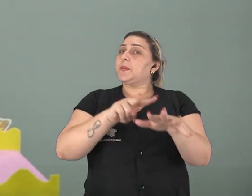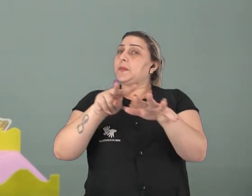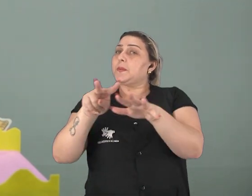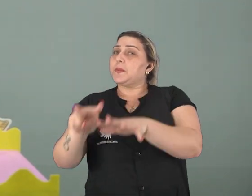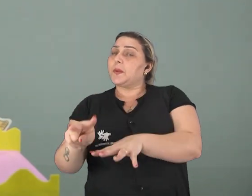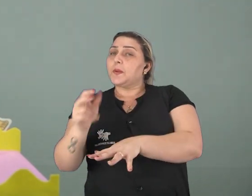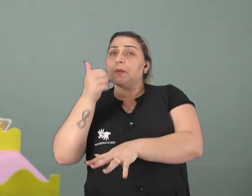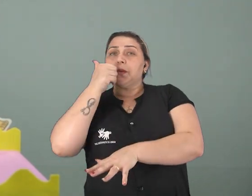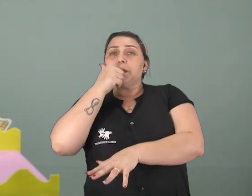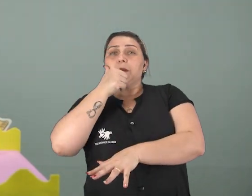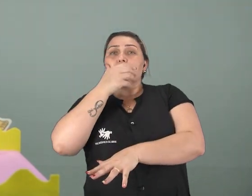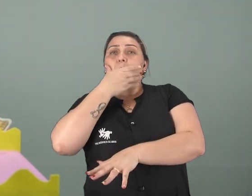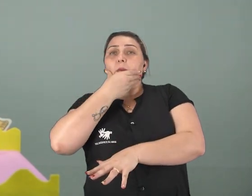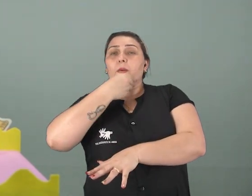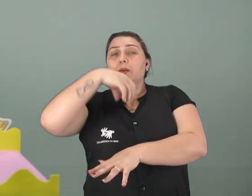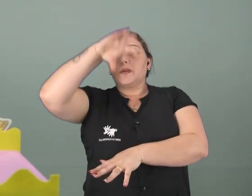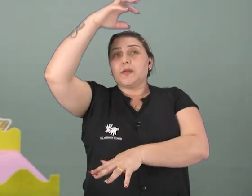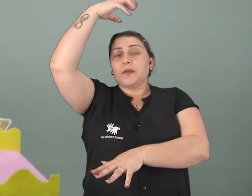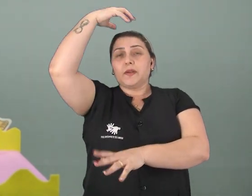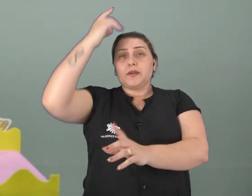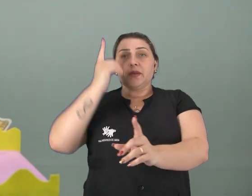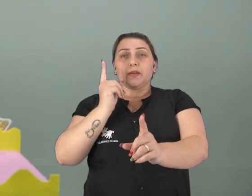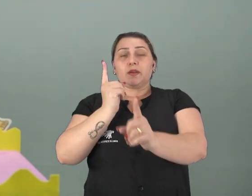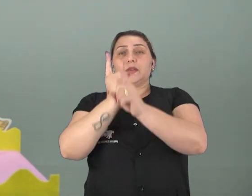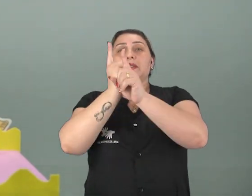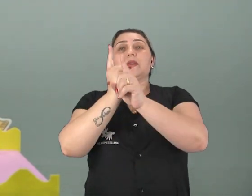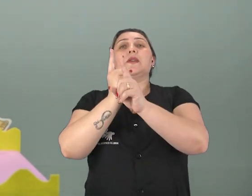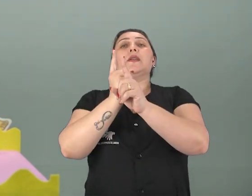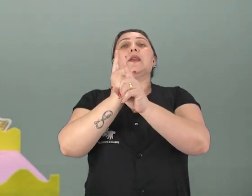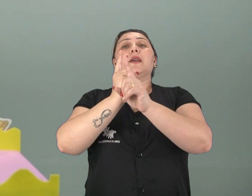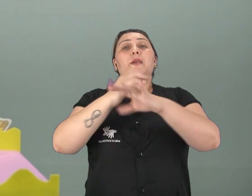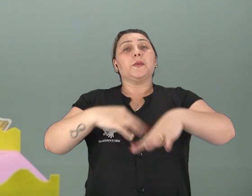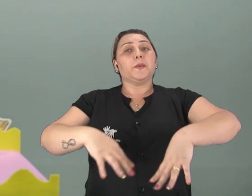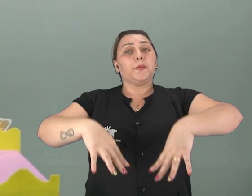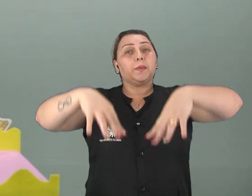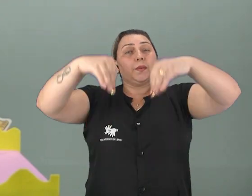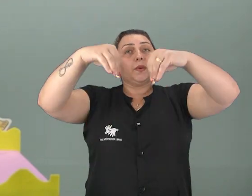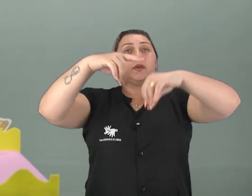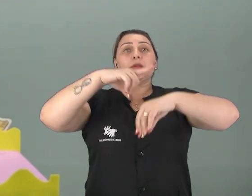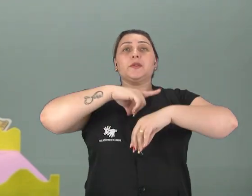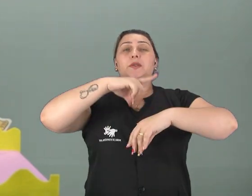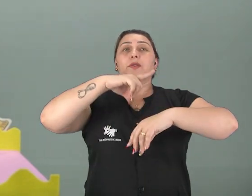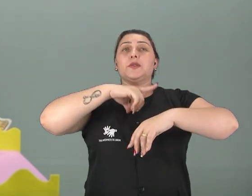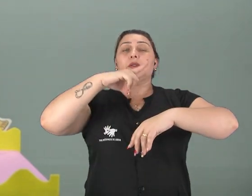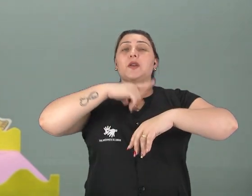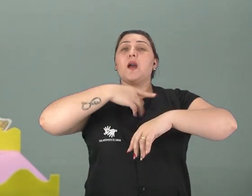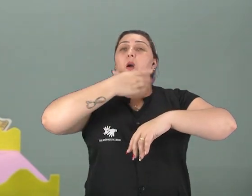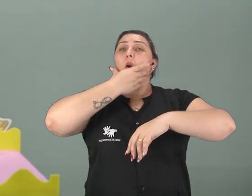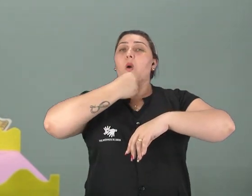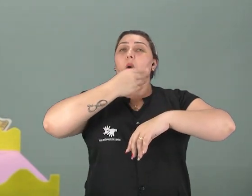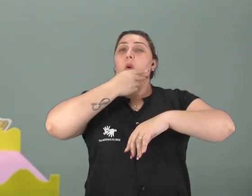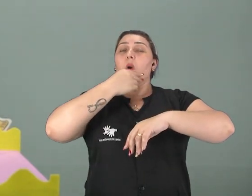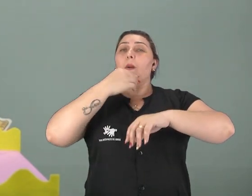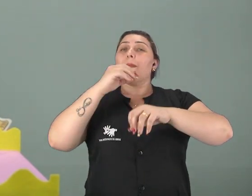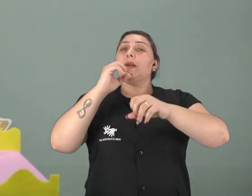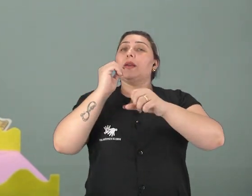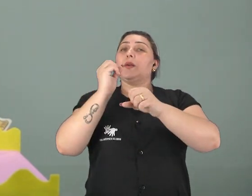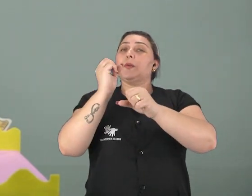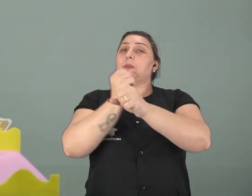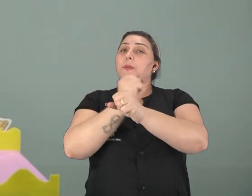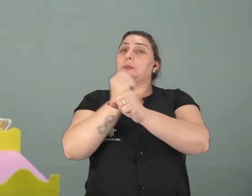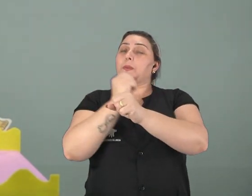rei descobriu que ali no seu reino havia um carpinteiro. E